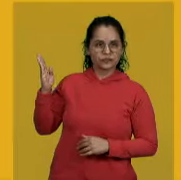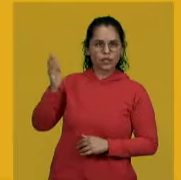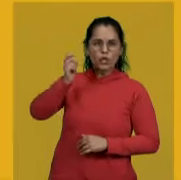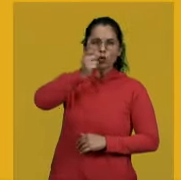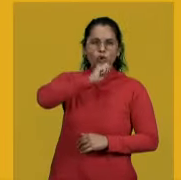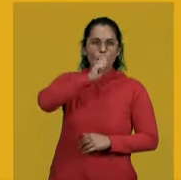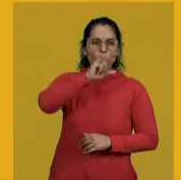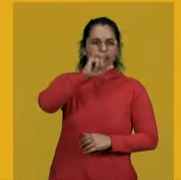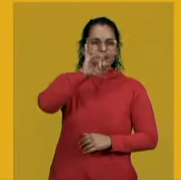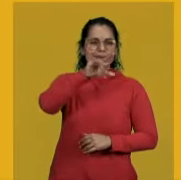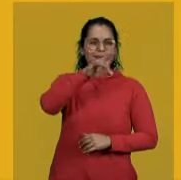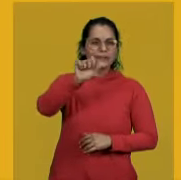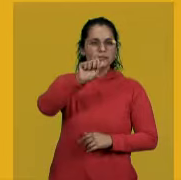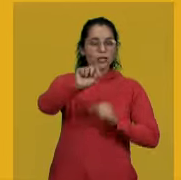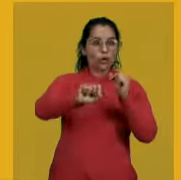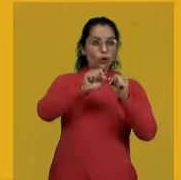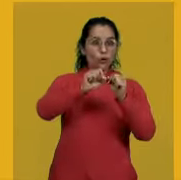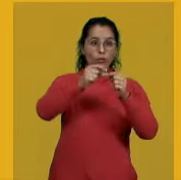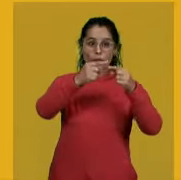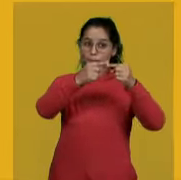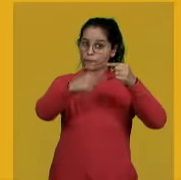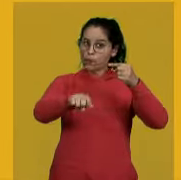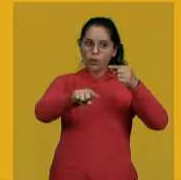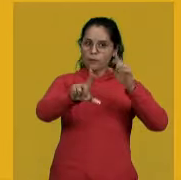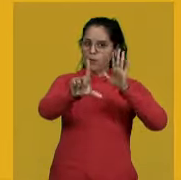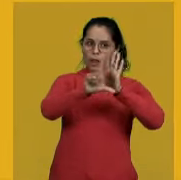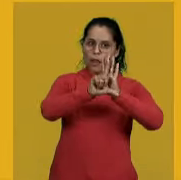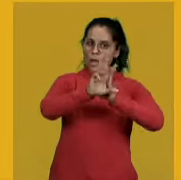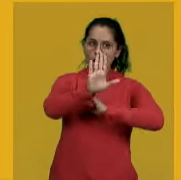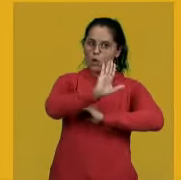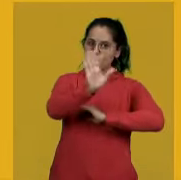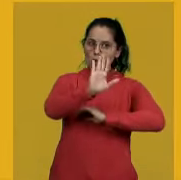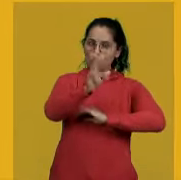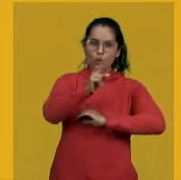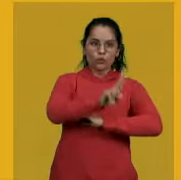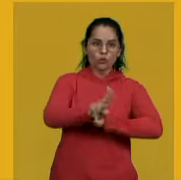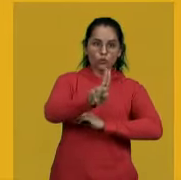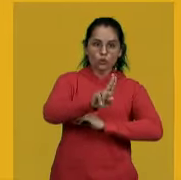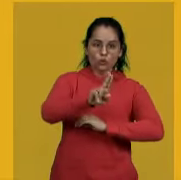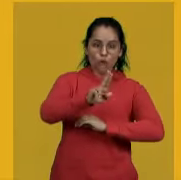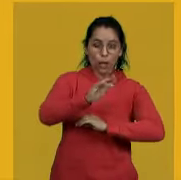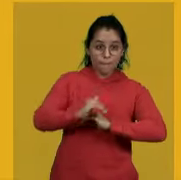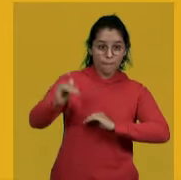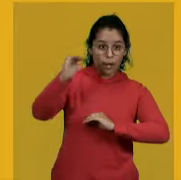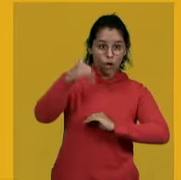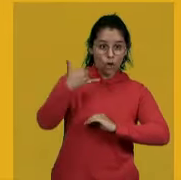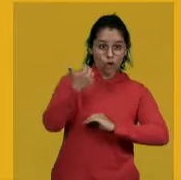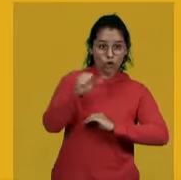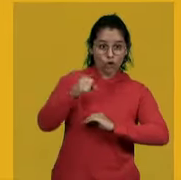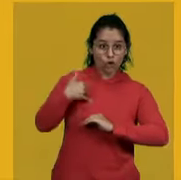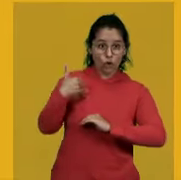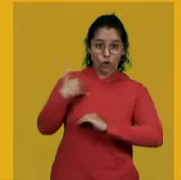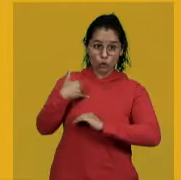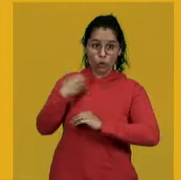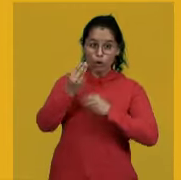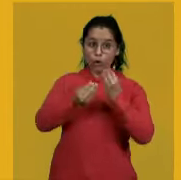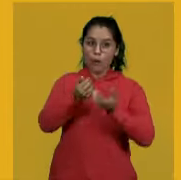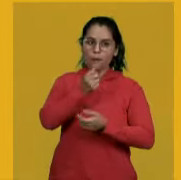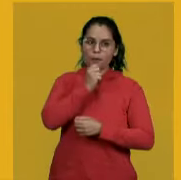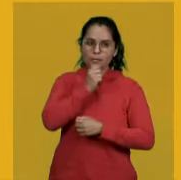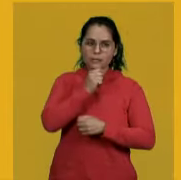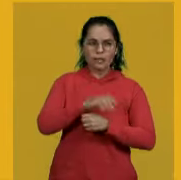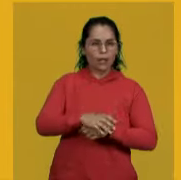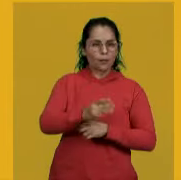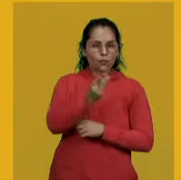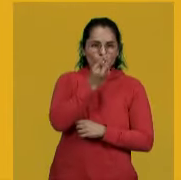Drogas ilícitas são as proibidas por lei, mesmo para maiores de 18 anos, como a maconha,